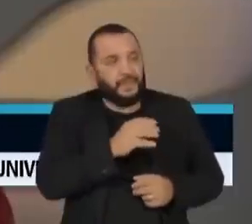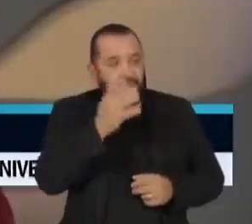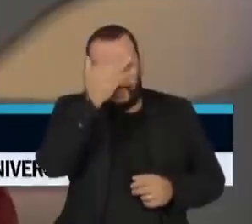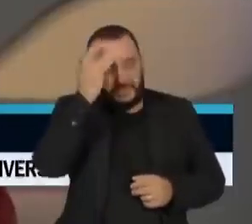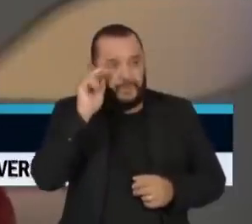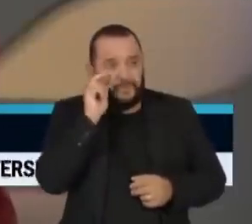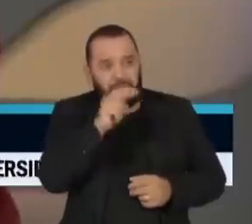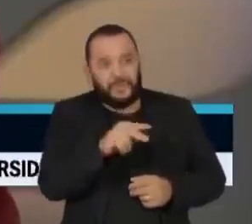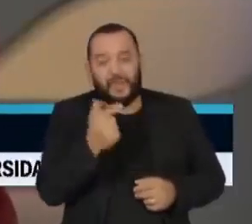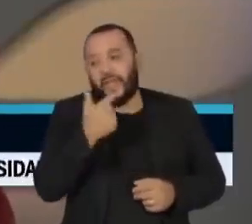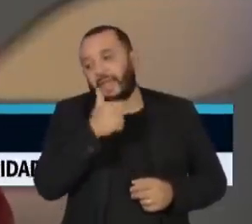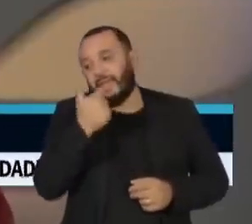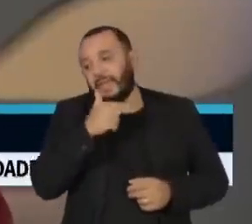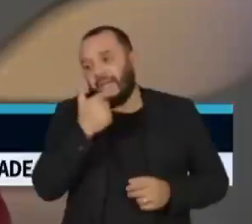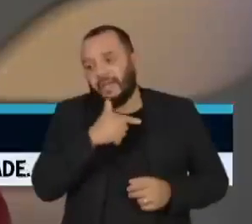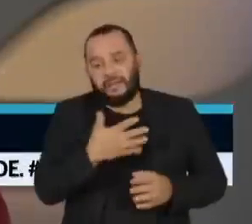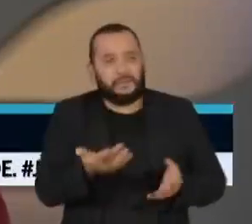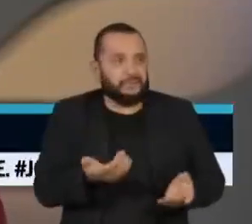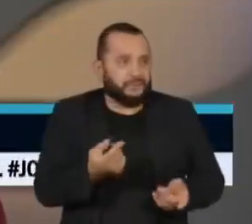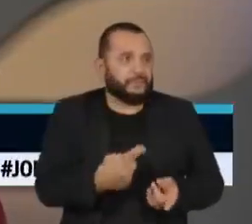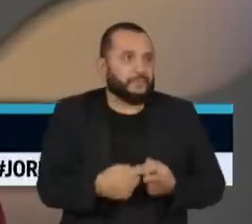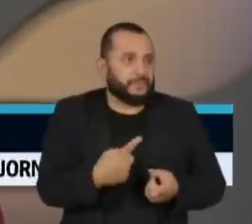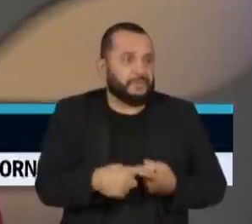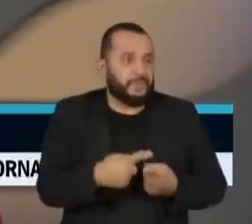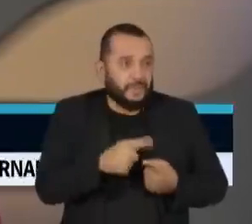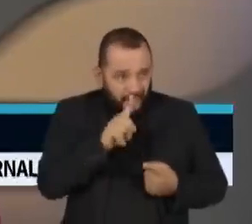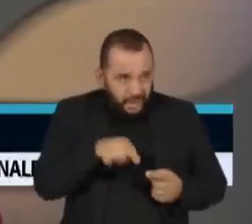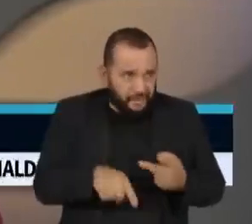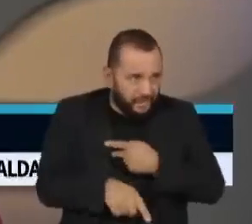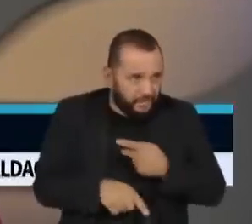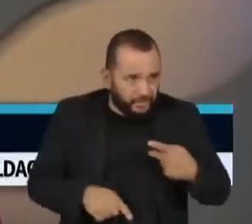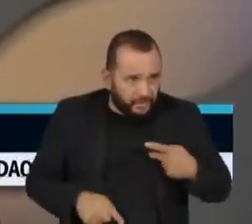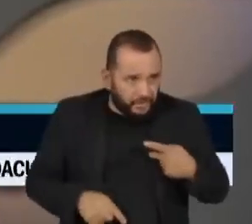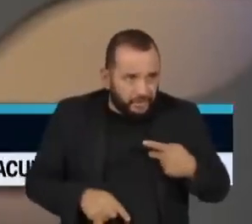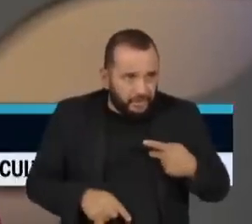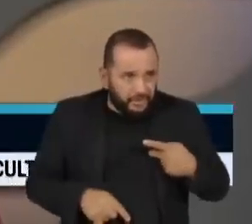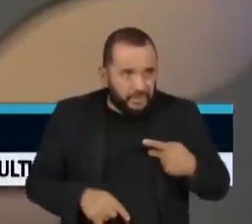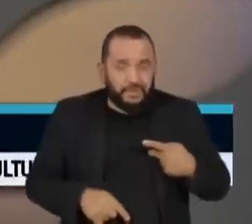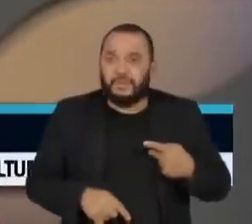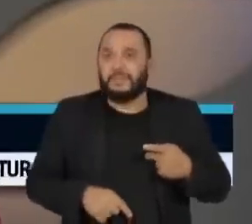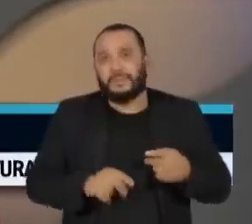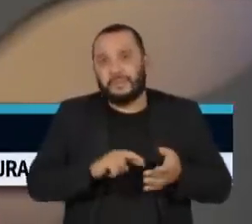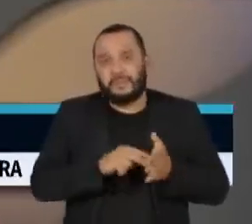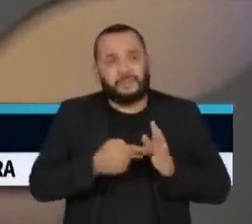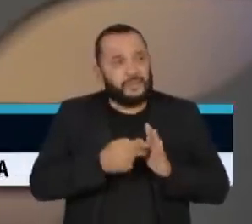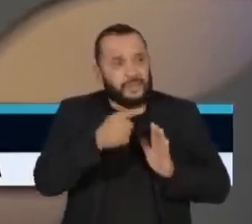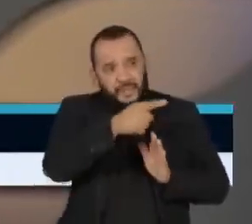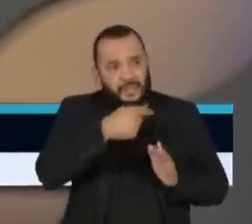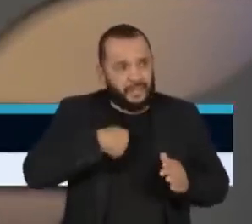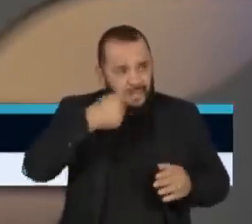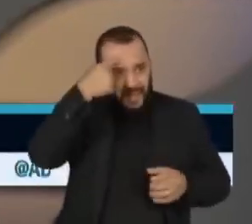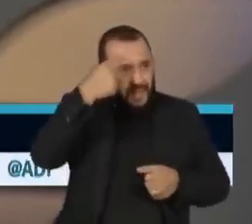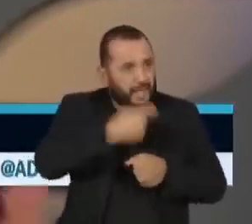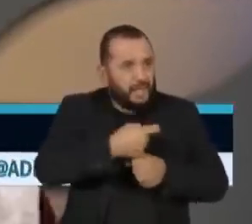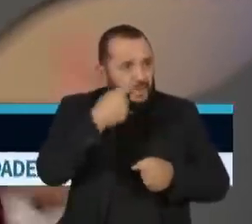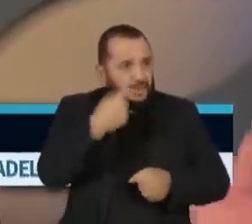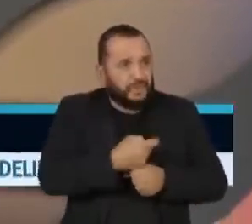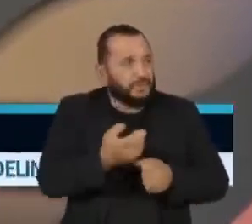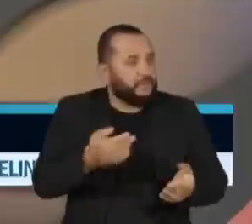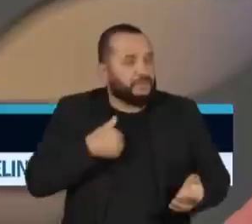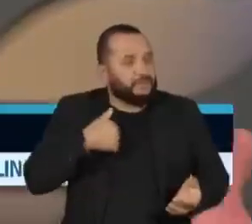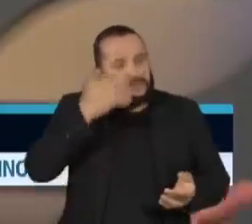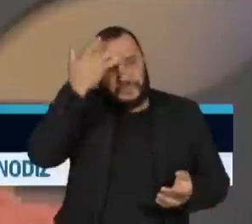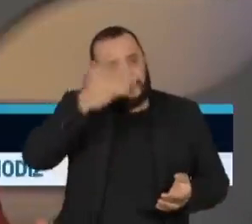a intenção e revela a profunda... Ele é pastor, né? Revela, sim, a profunda ignorância dele com relação